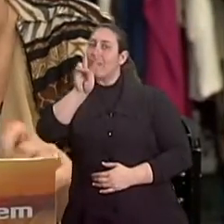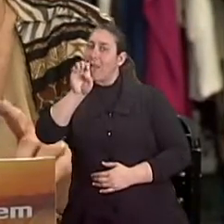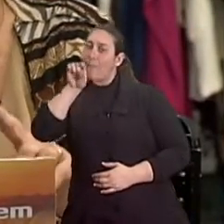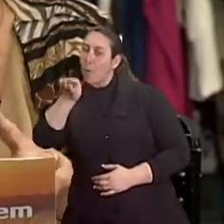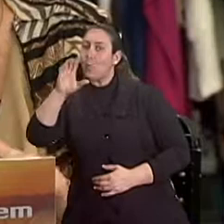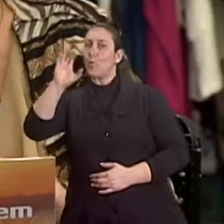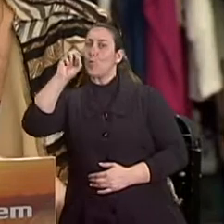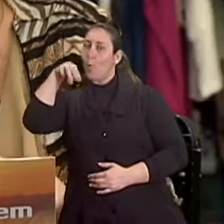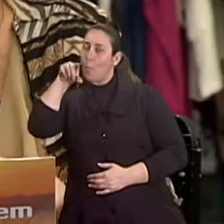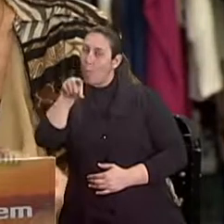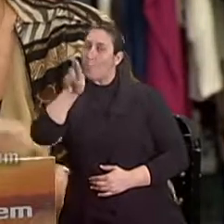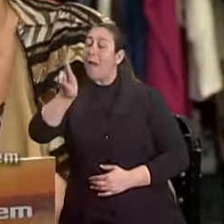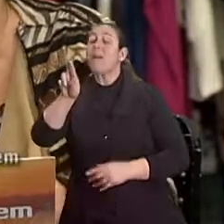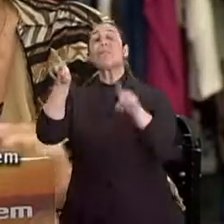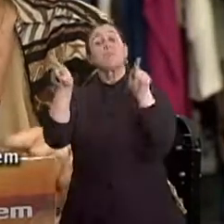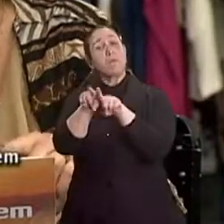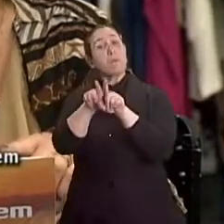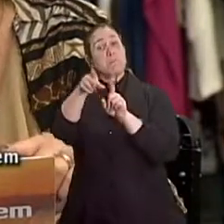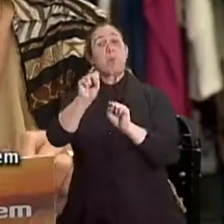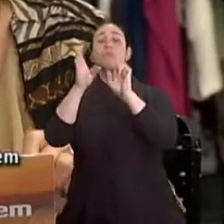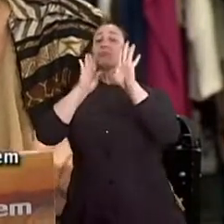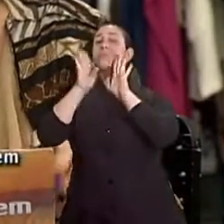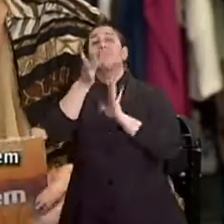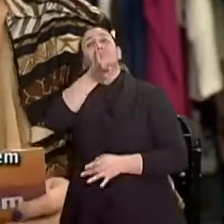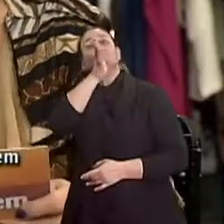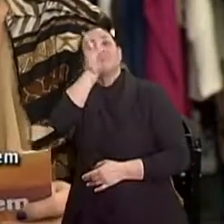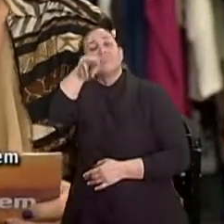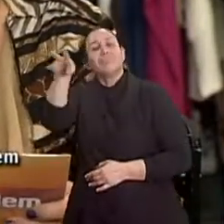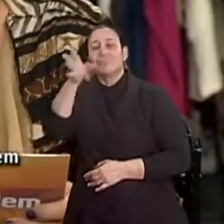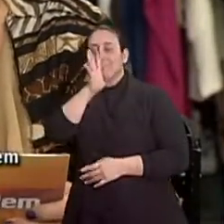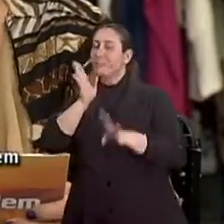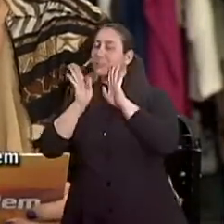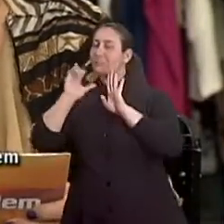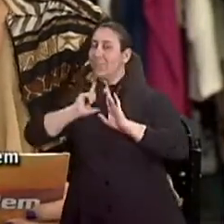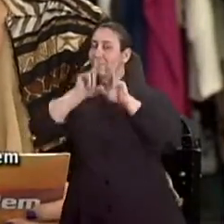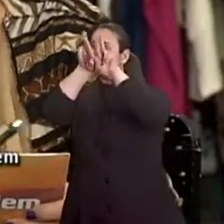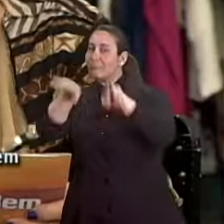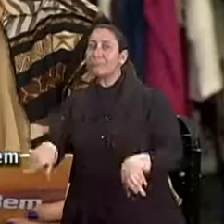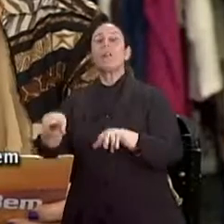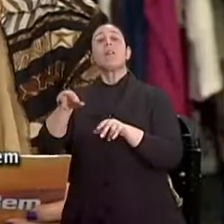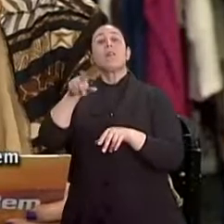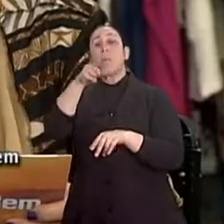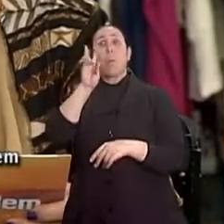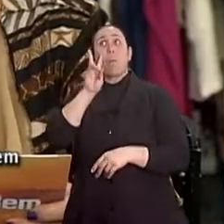vivabem@tve.com.br. E agora no Facebook. Vocês poderão ver esse programa no Facebook, né? Porque a gente está lá. É